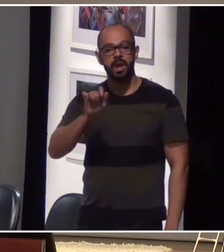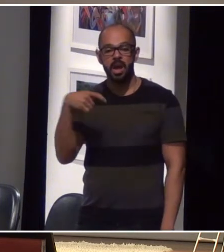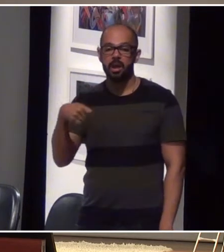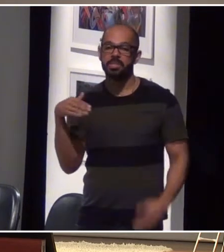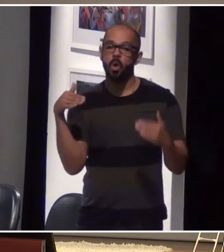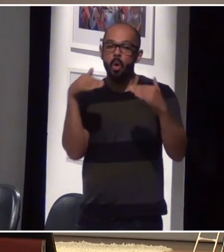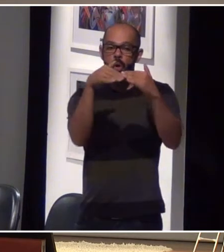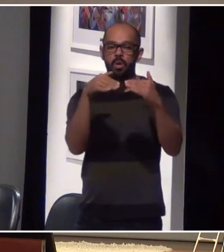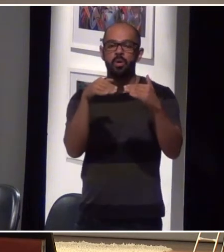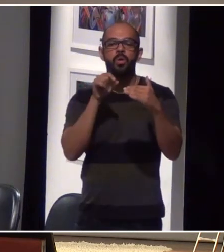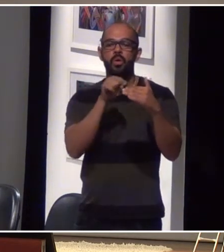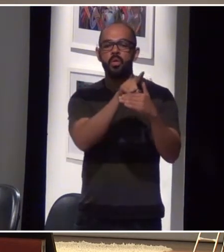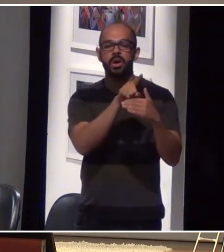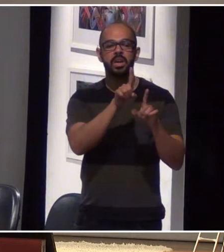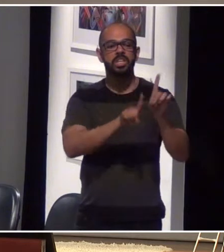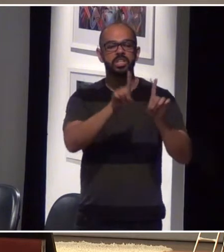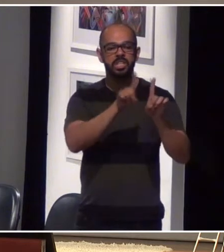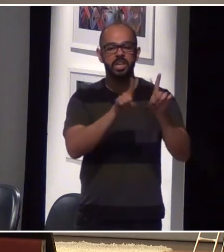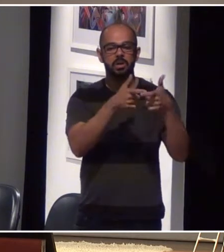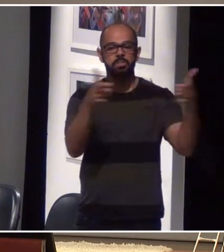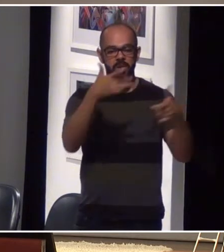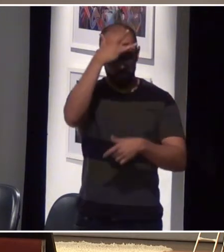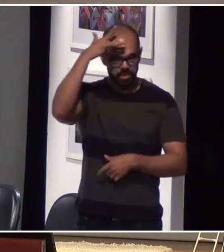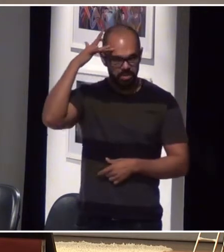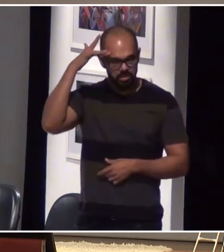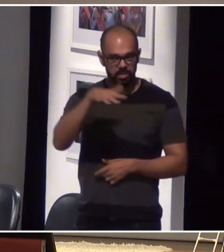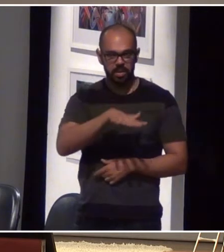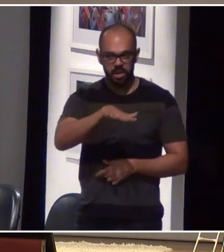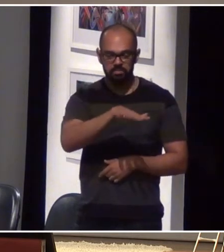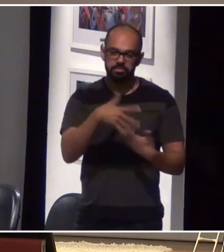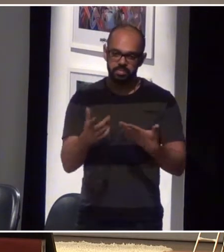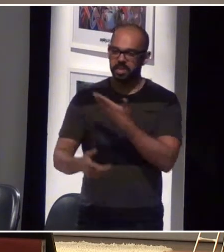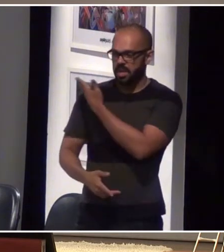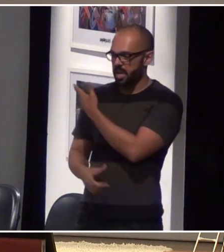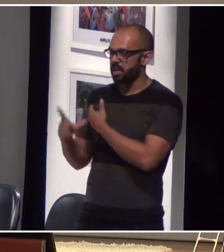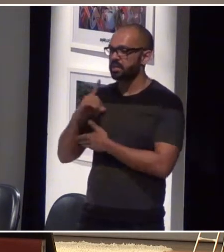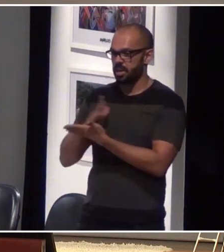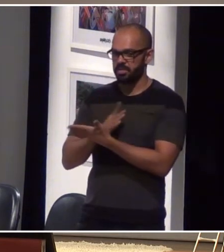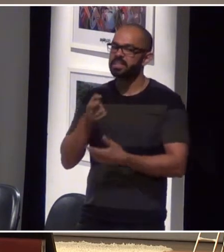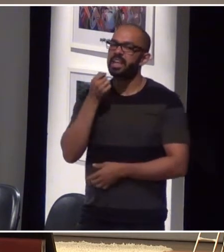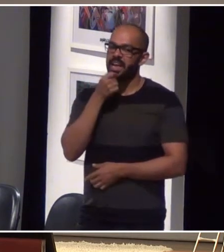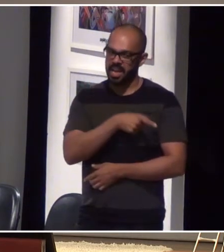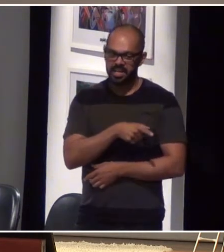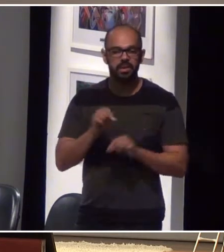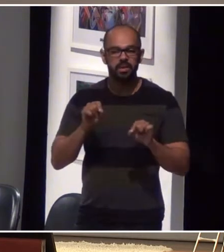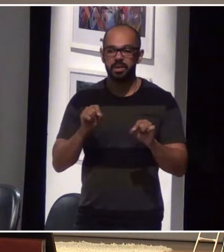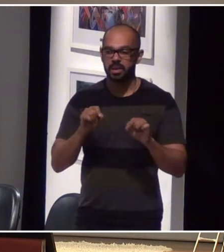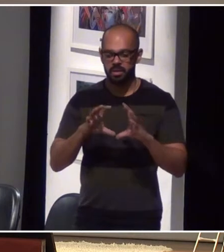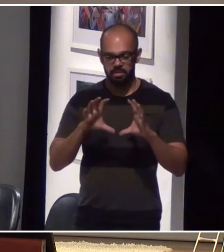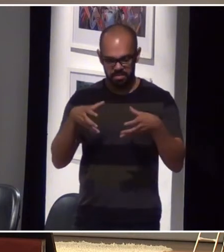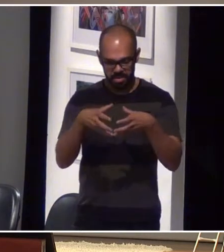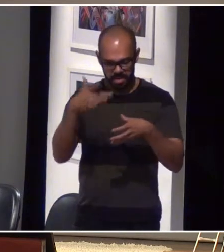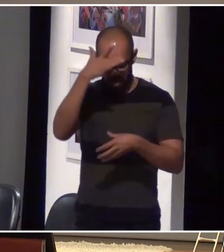vagas deve ser correspondente ao índice populacional. Aí a gente tem umas coisas muito engraçadas, porque